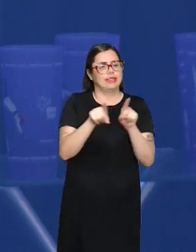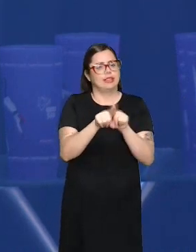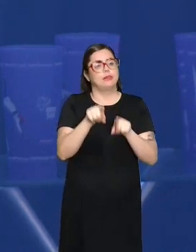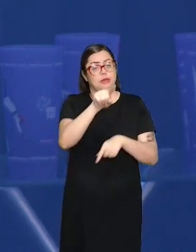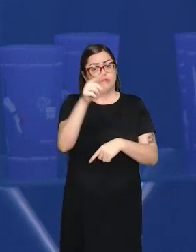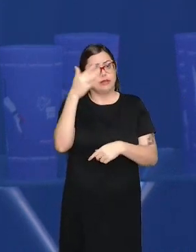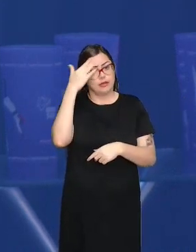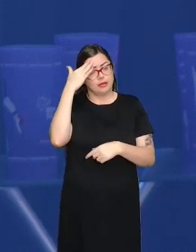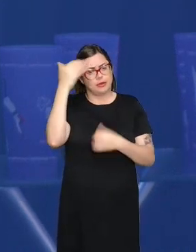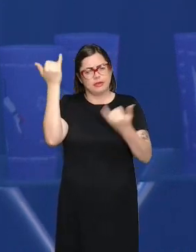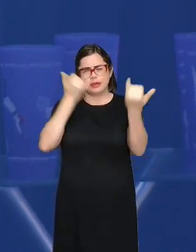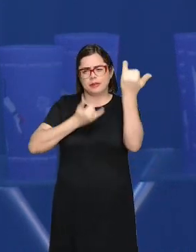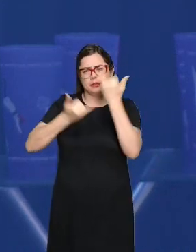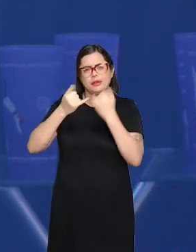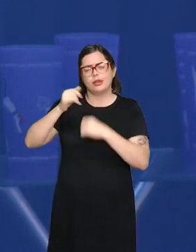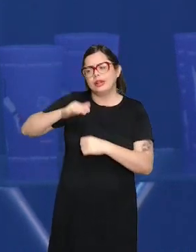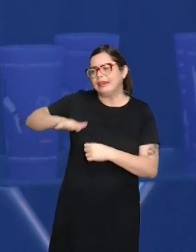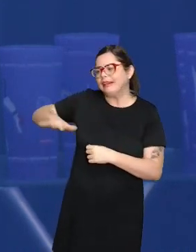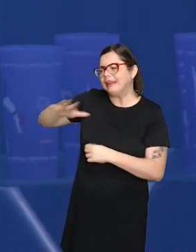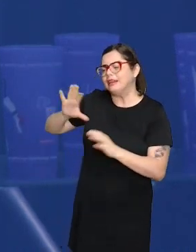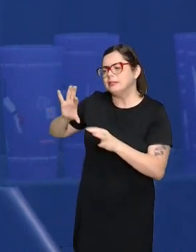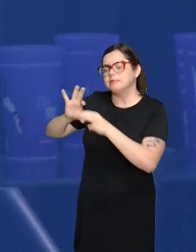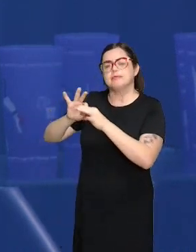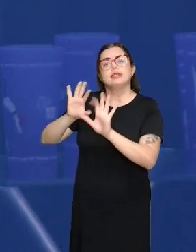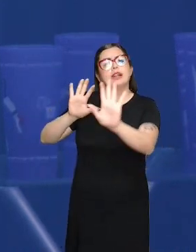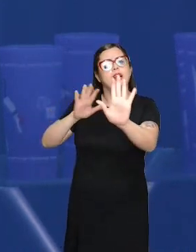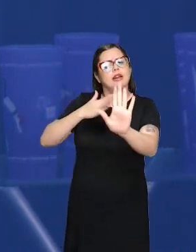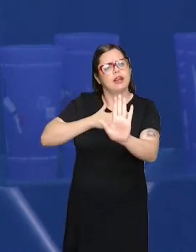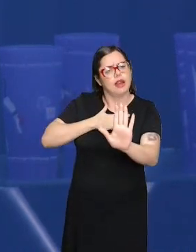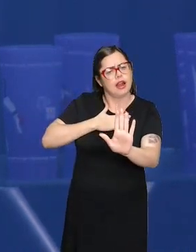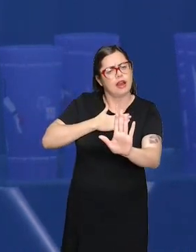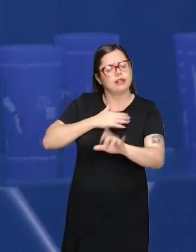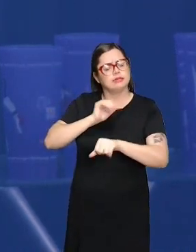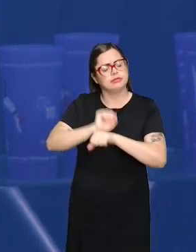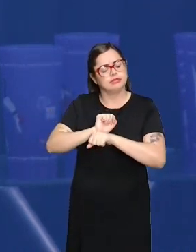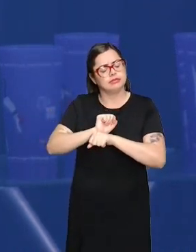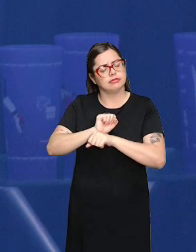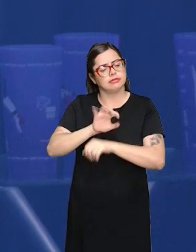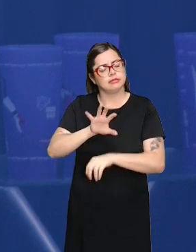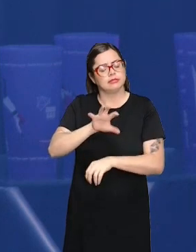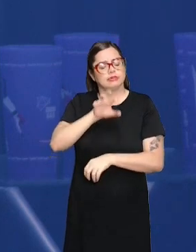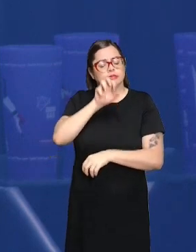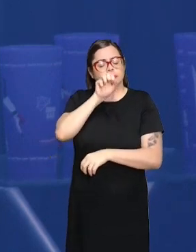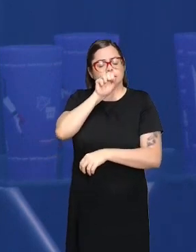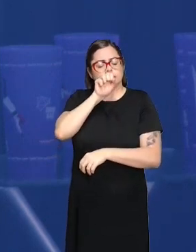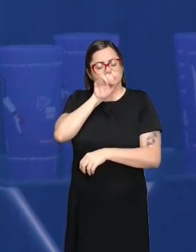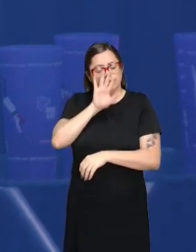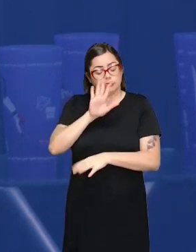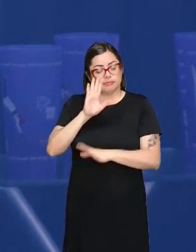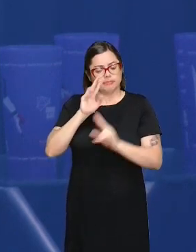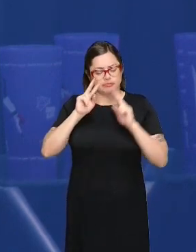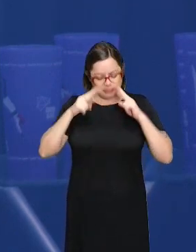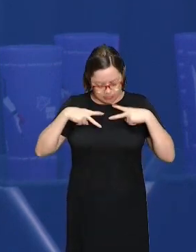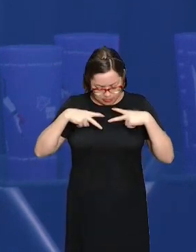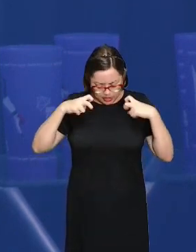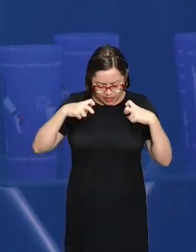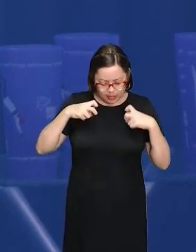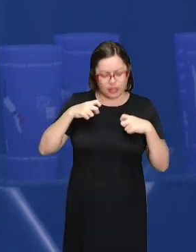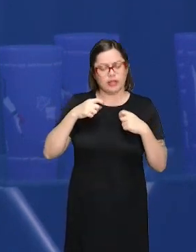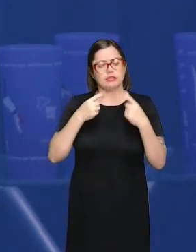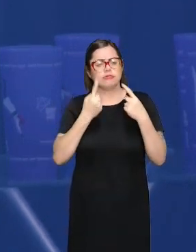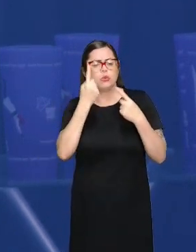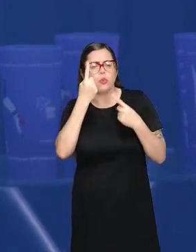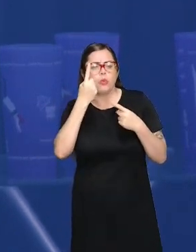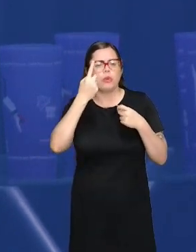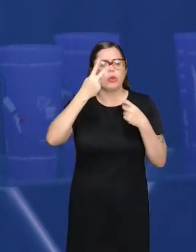do mindfulness, né, que é essa ideia de respira, olha para si um pouco, para durante o teu dia 3, 4, 5 vezes e olha